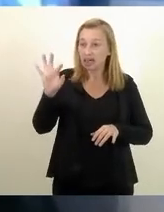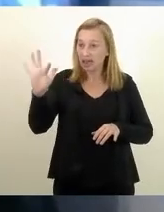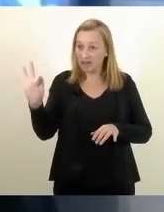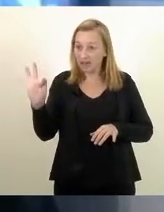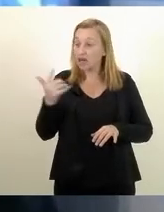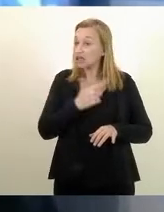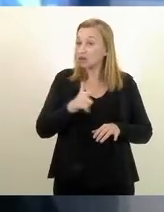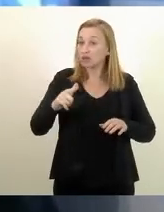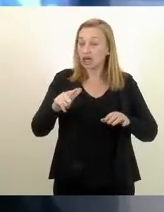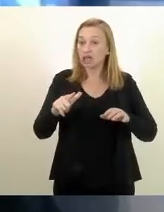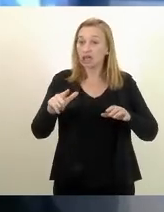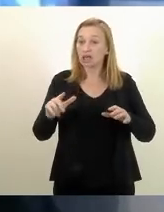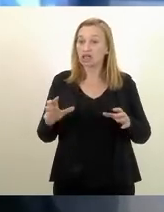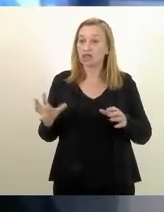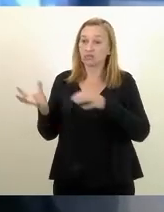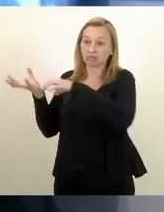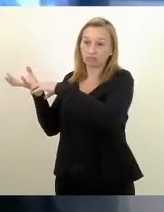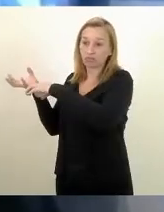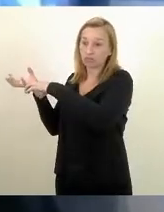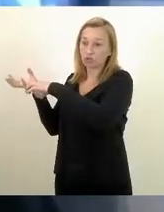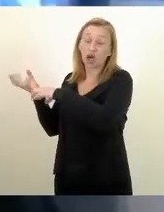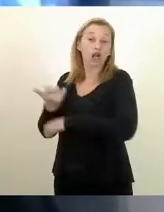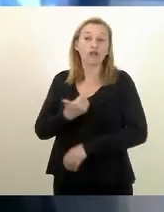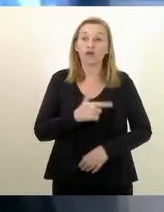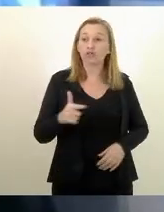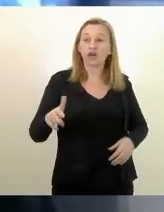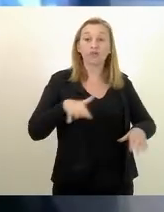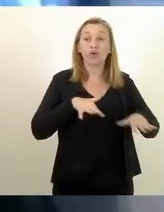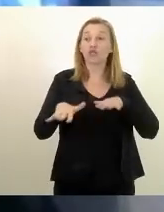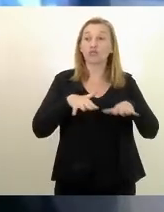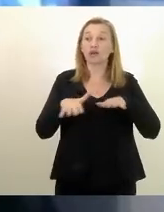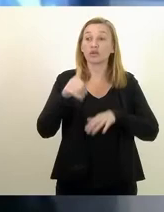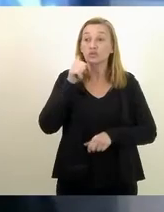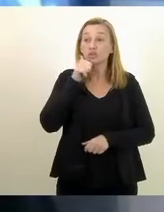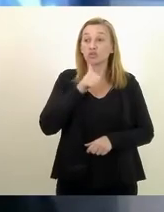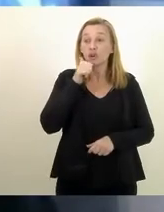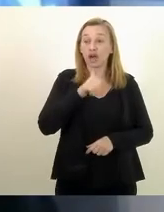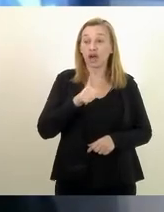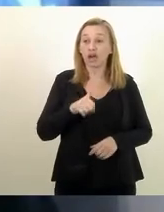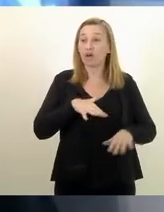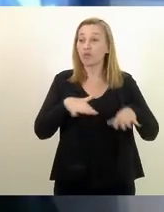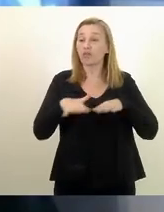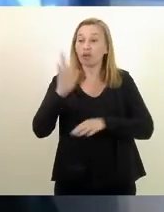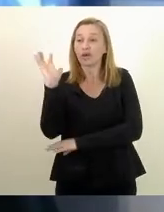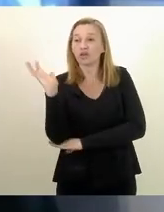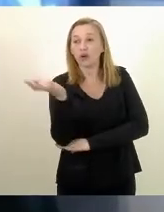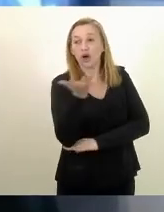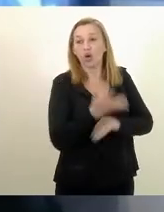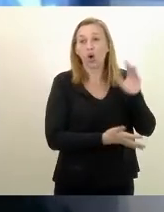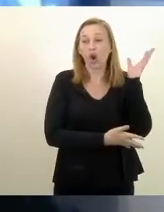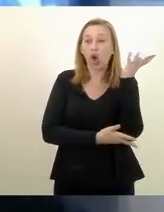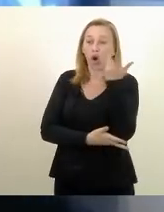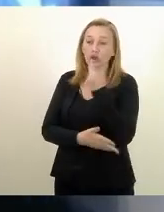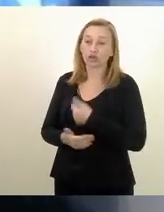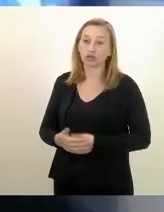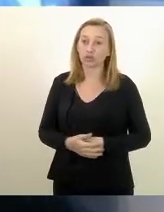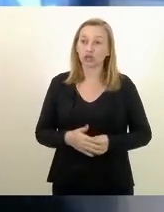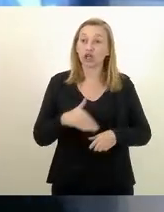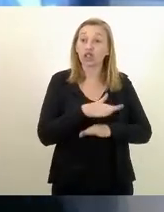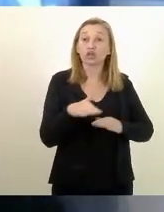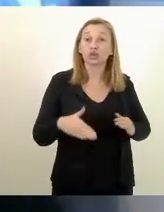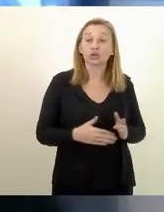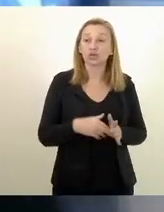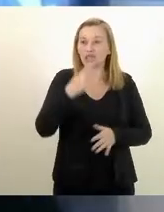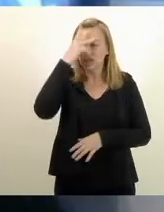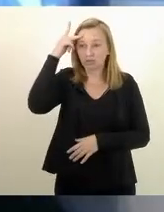não tem movimento feminista não tem movimento ecológico e todo mundo anda